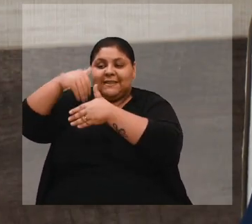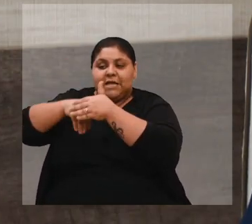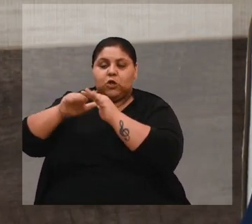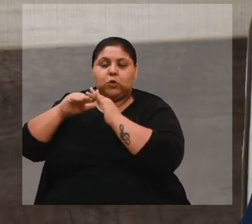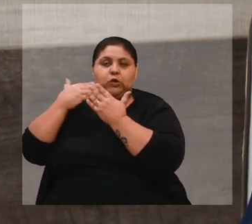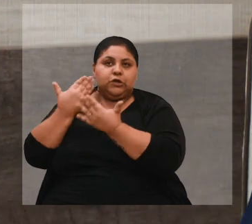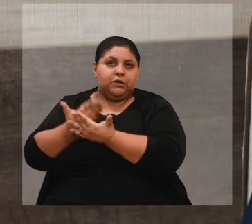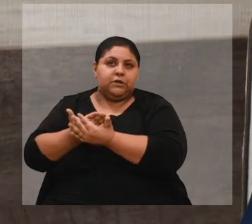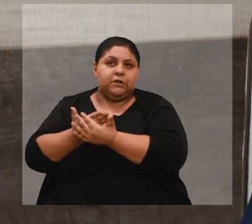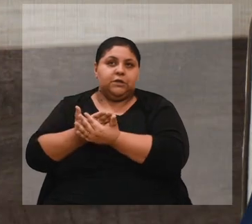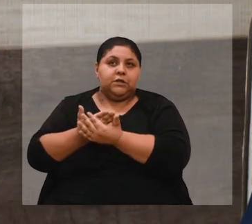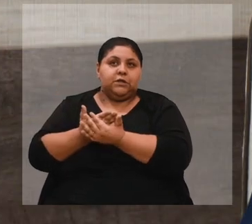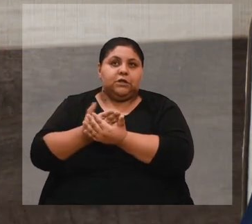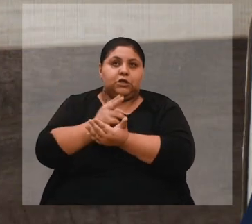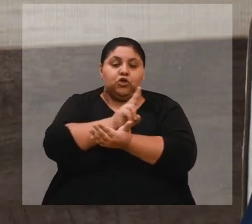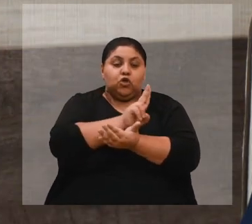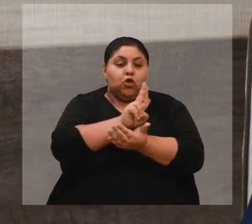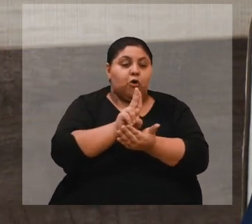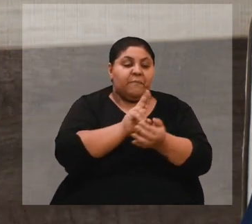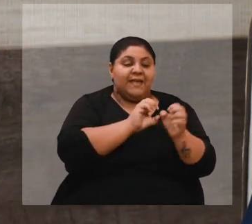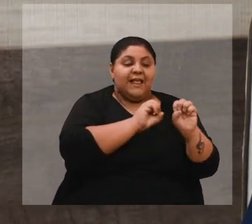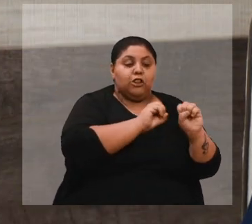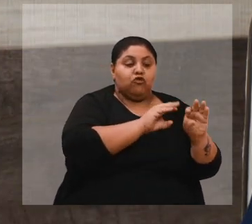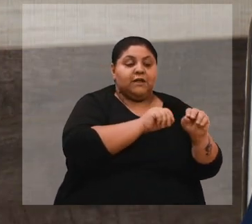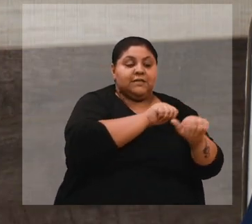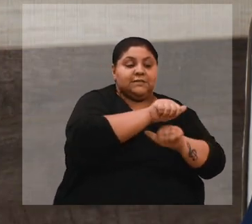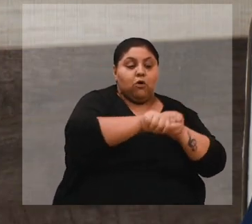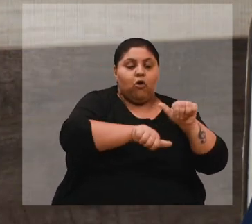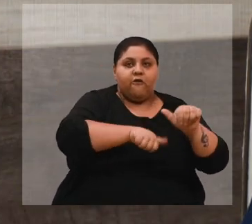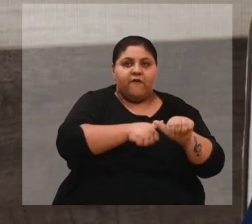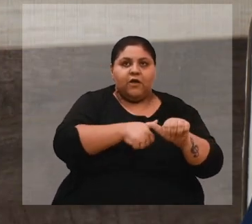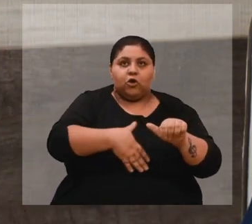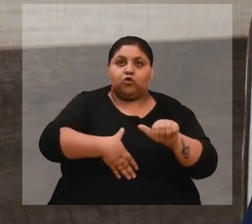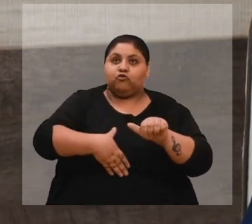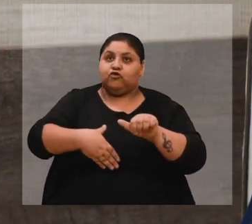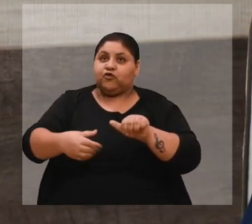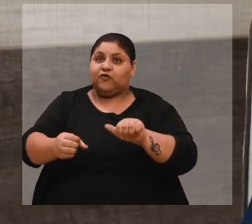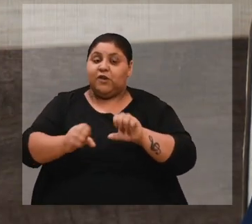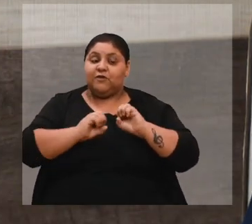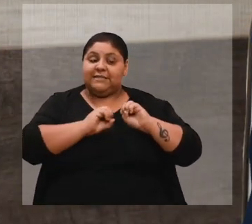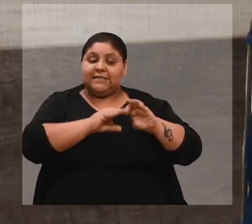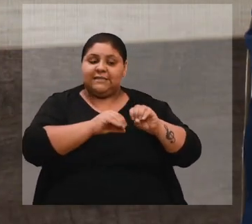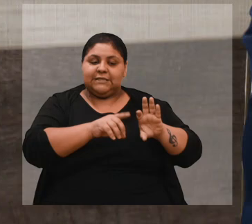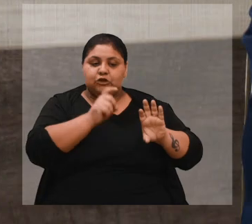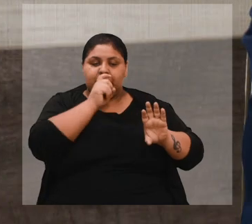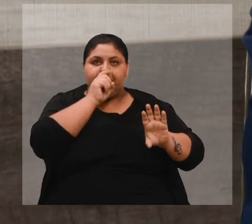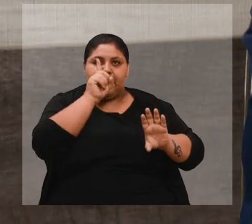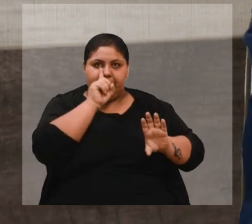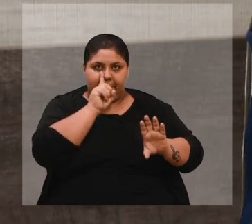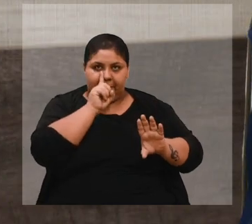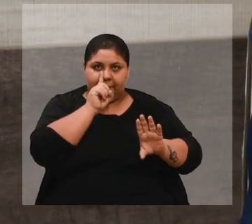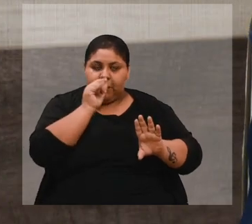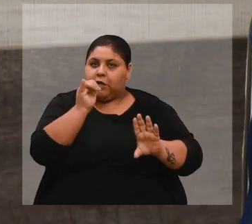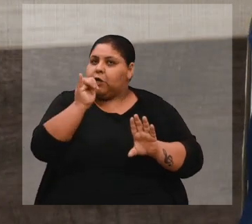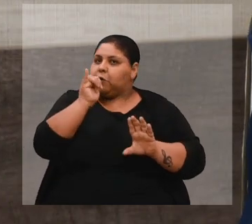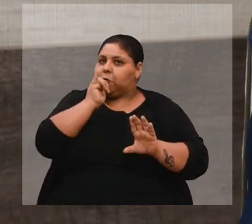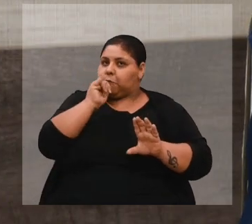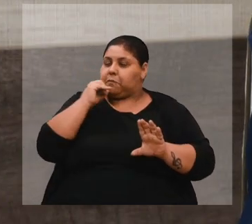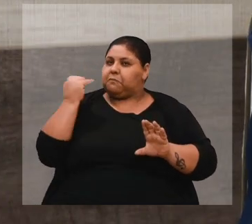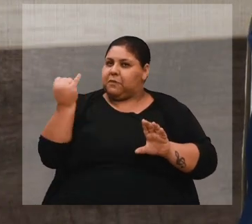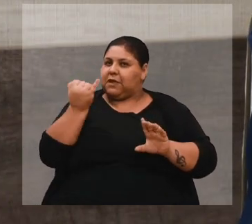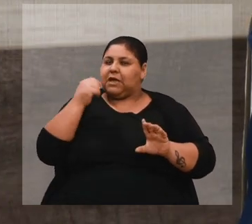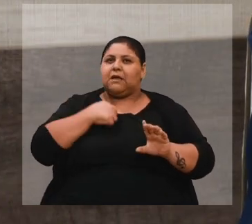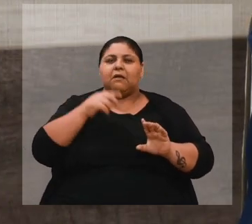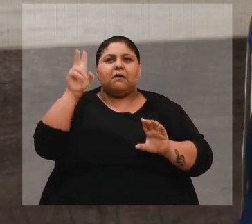escola. Né? E a gente chama isso de educação reversa, que é quando os filhos ensinam os pais. Né? E um